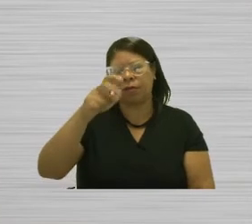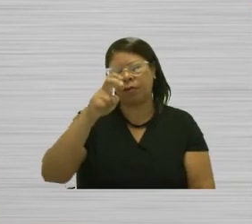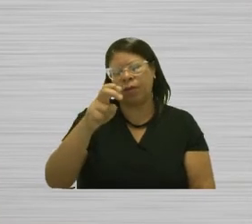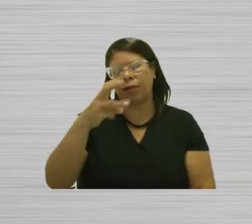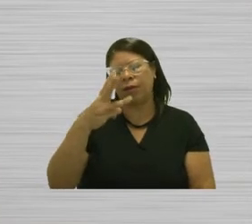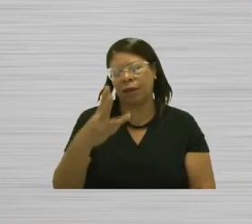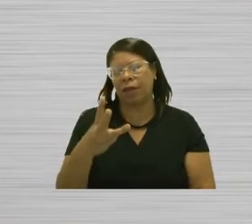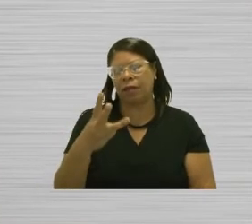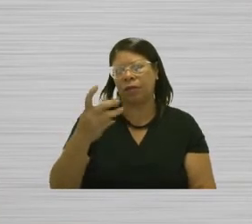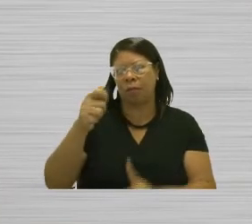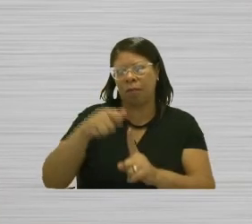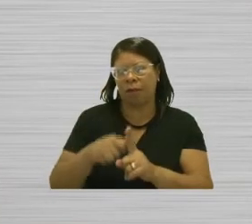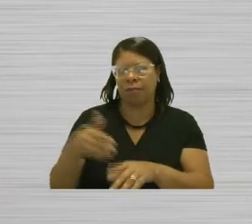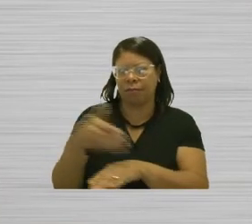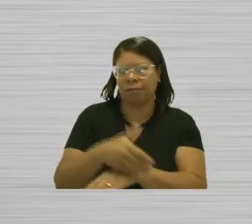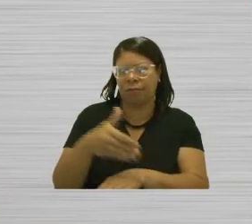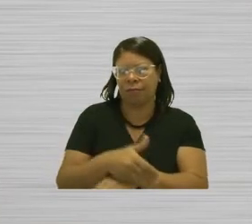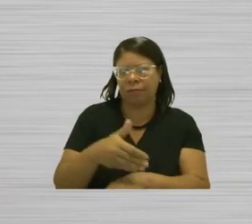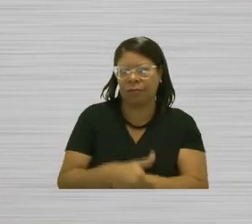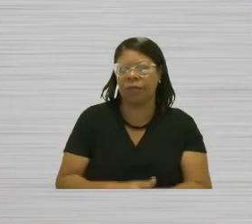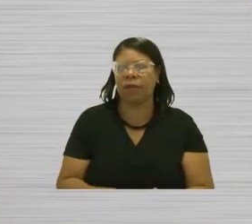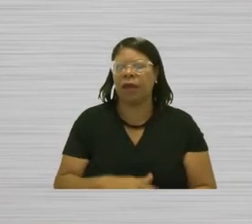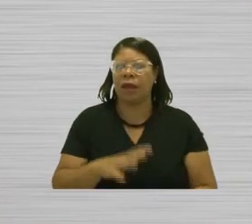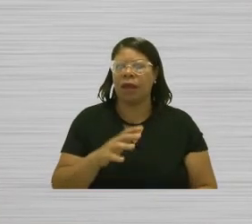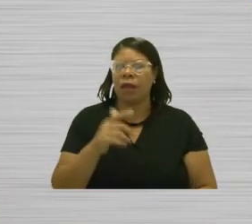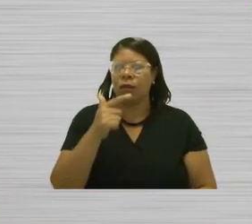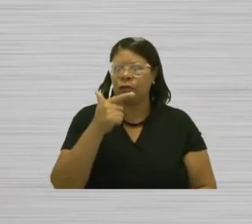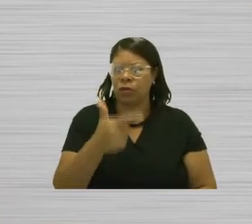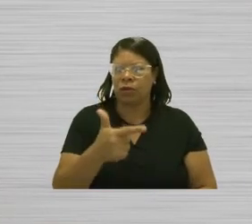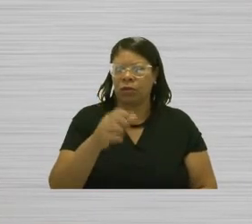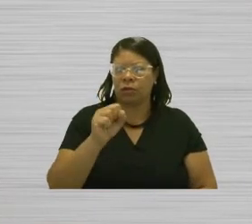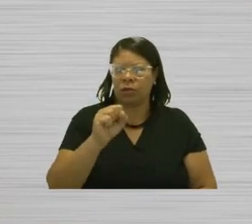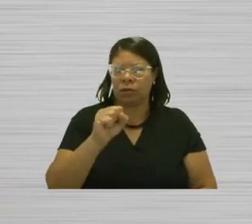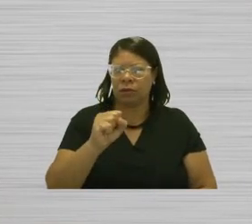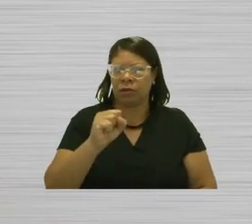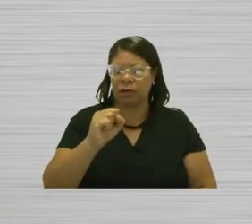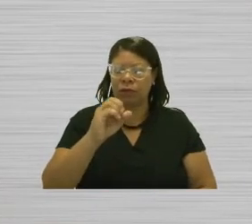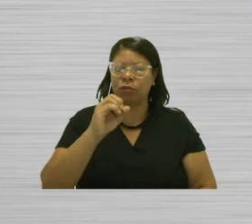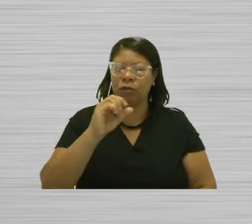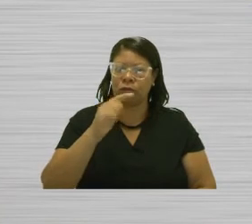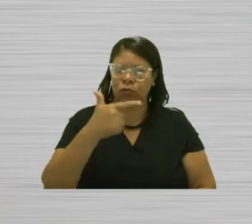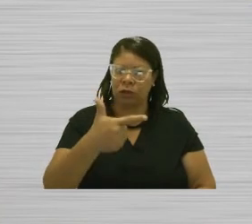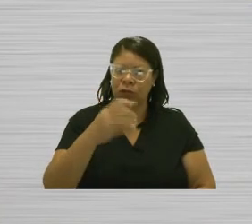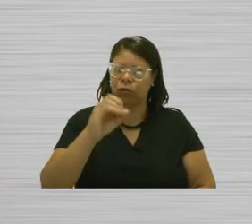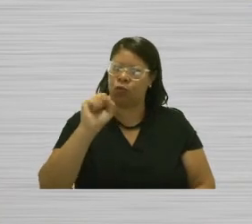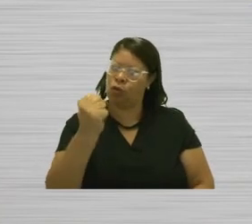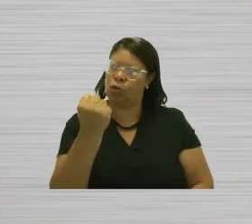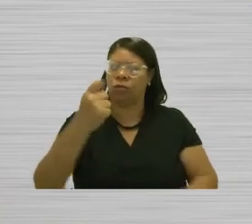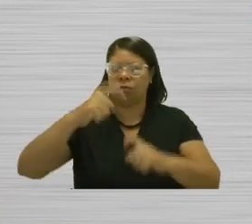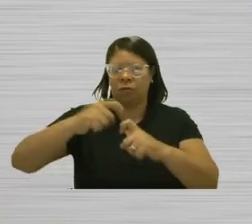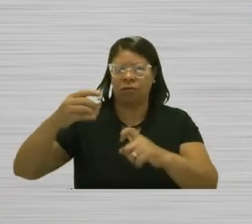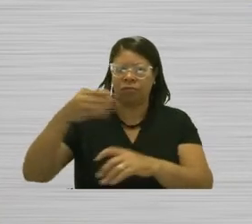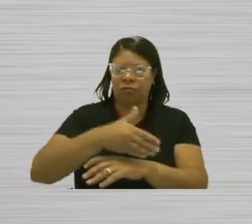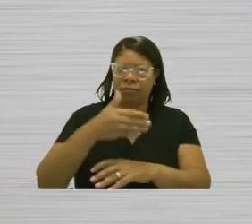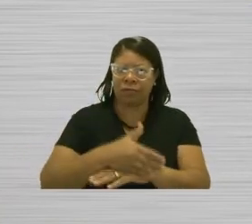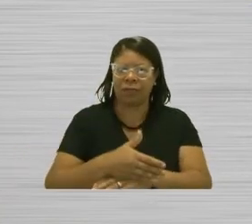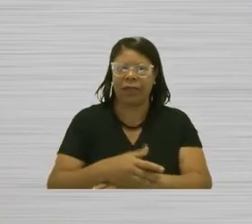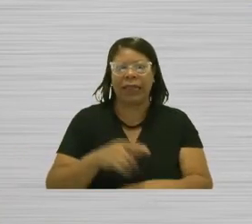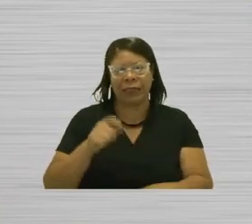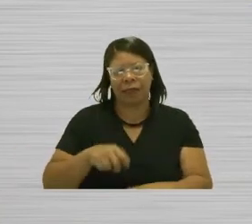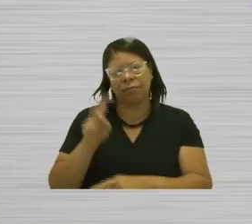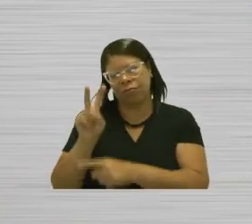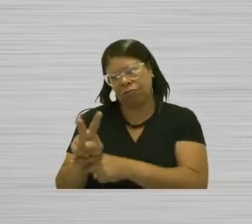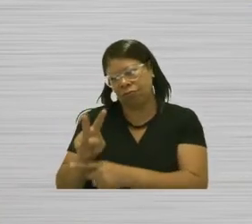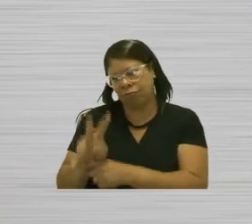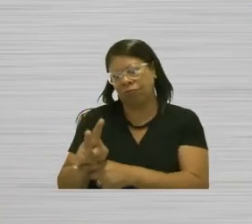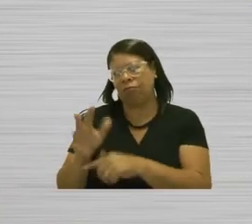e 208 consultas médicas. A equipe hoje dá conta de acompanhar e